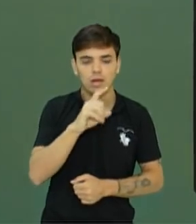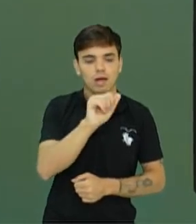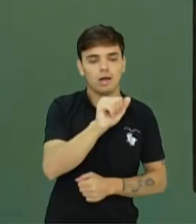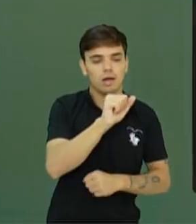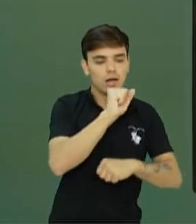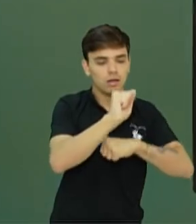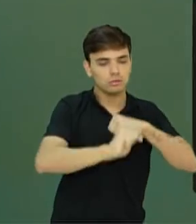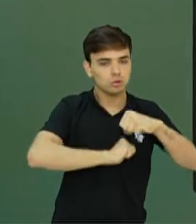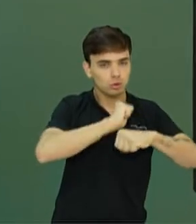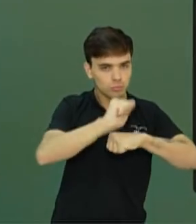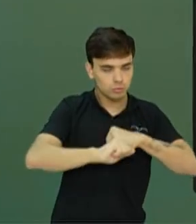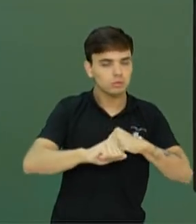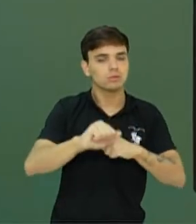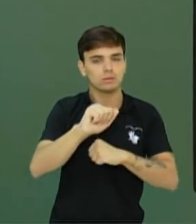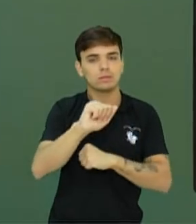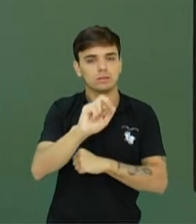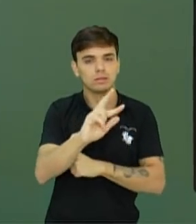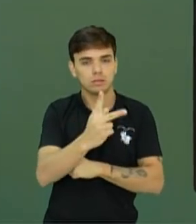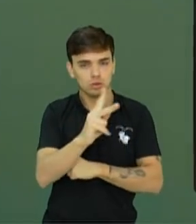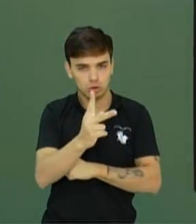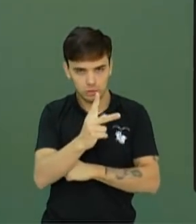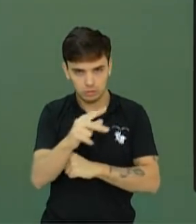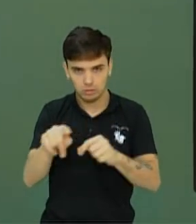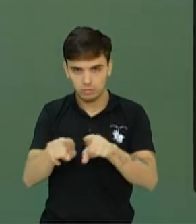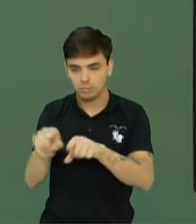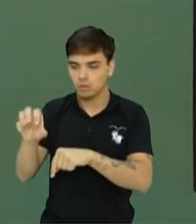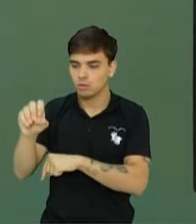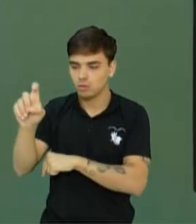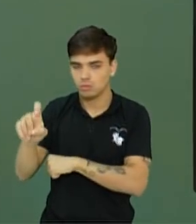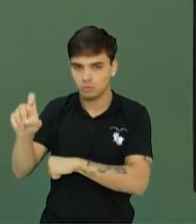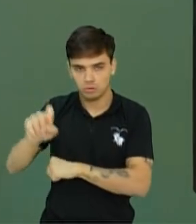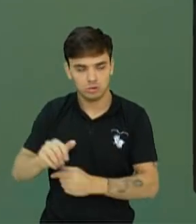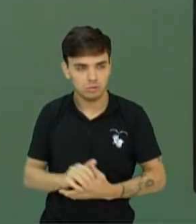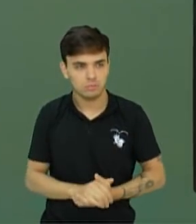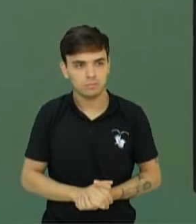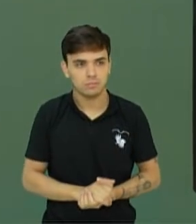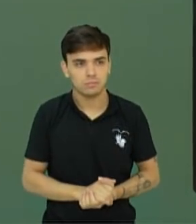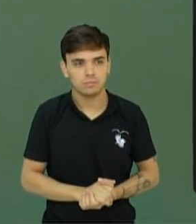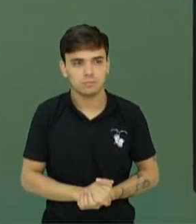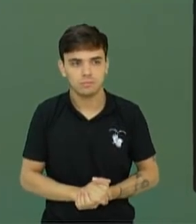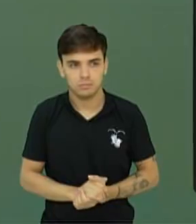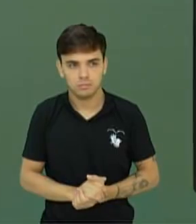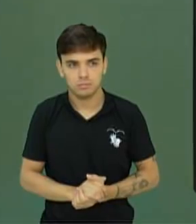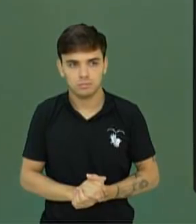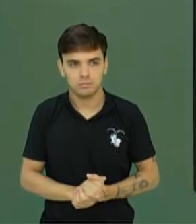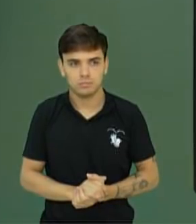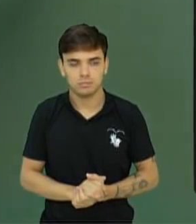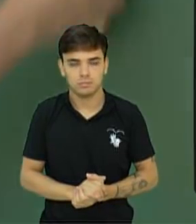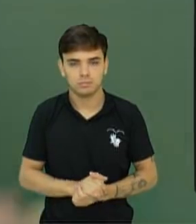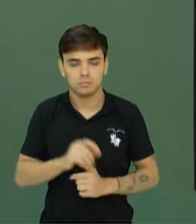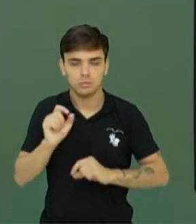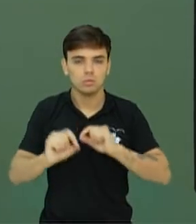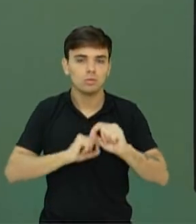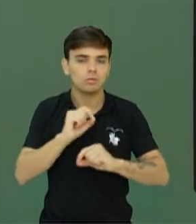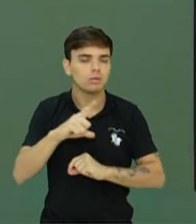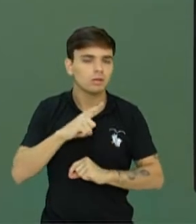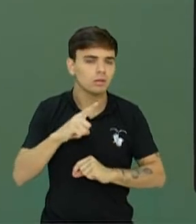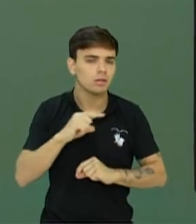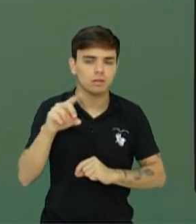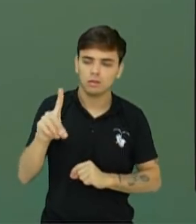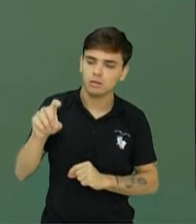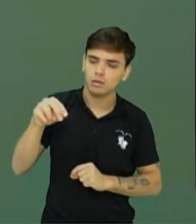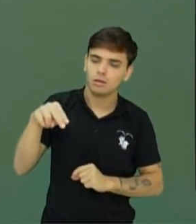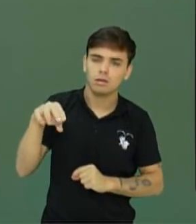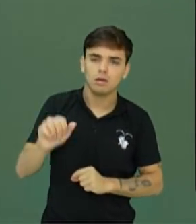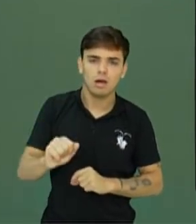molécula é uma união, uma junção de átomos. Beleza? E o DNA, o que o DNA tem com isso? O DNA